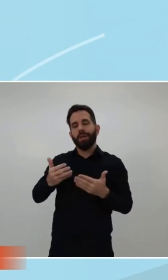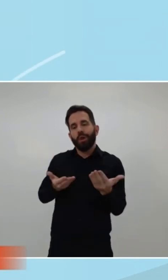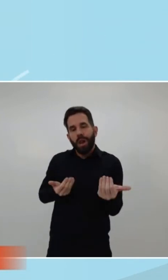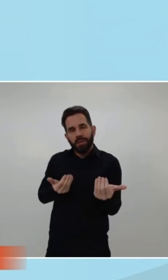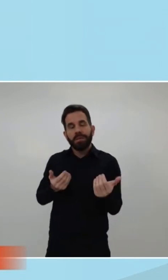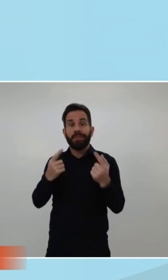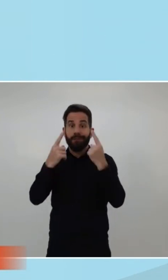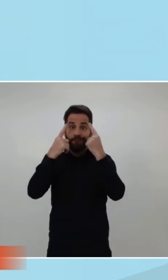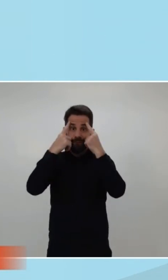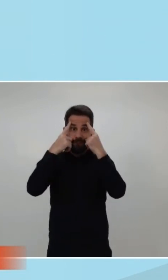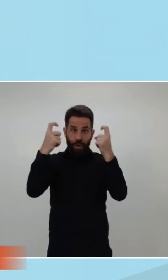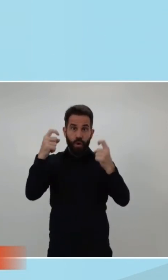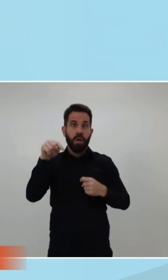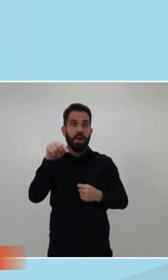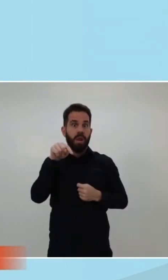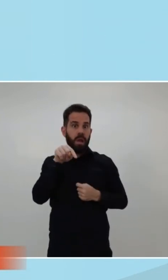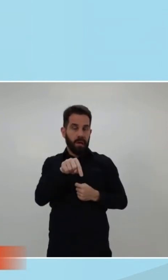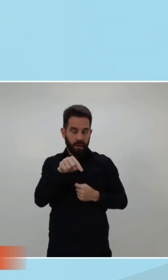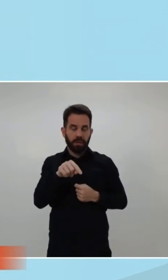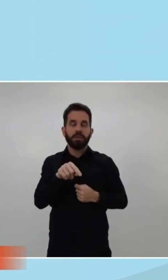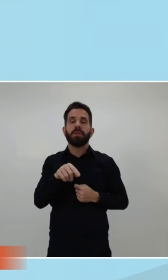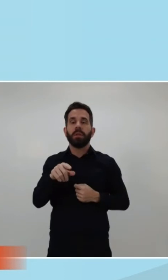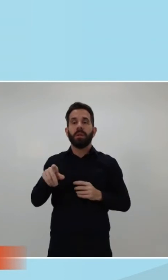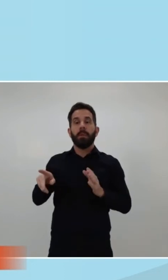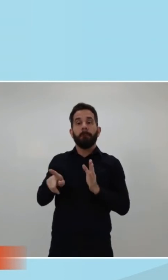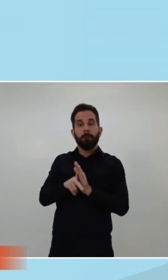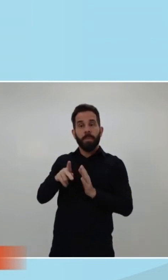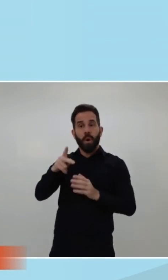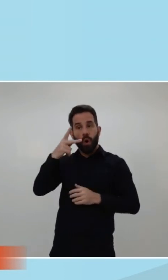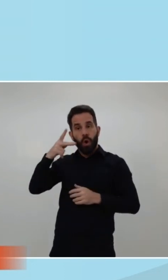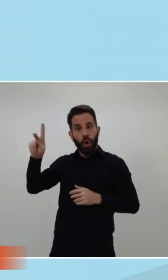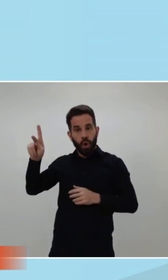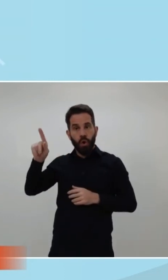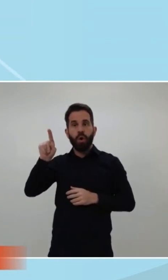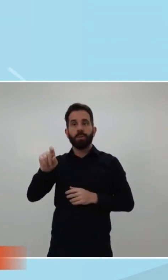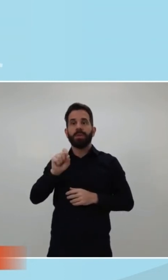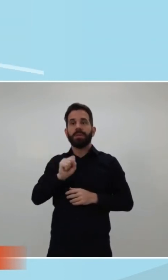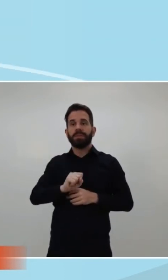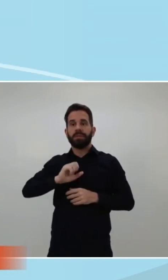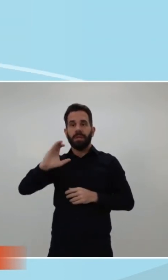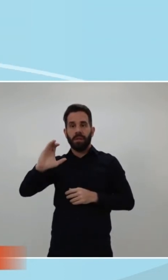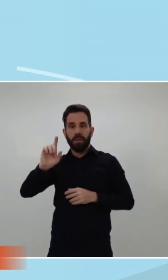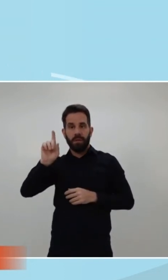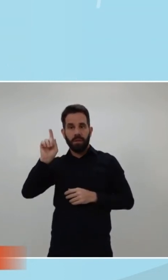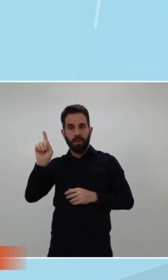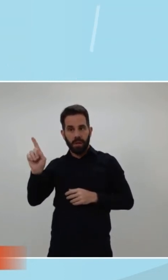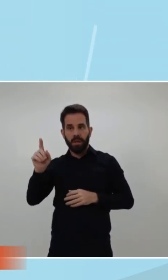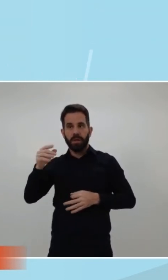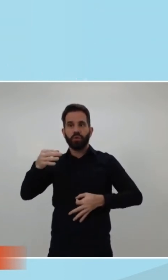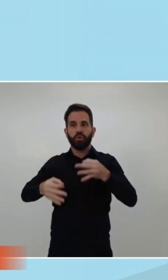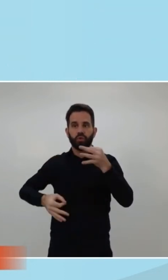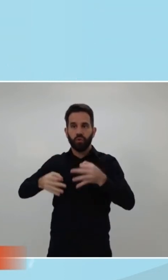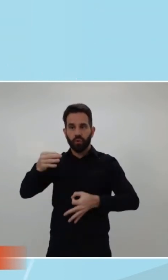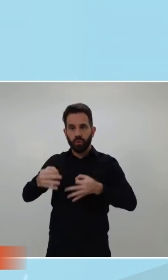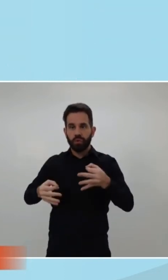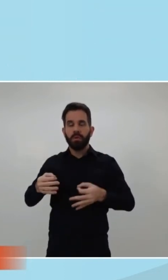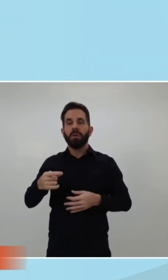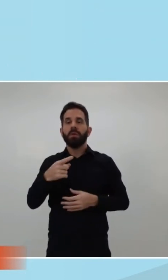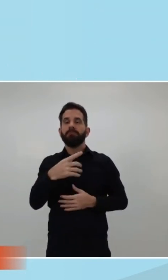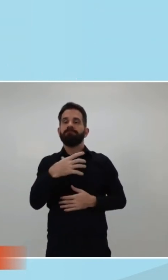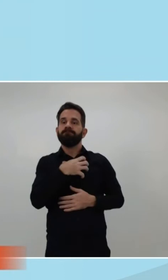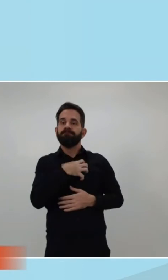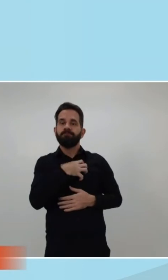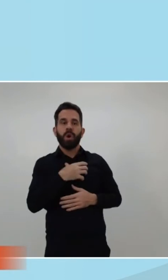do Tribunal de Justiça de Santa Catarina instaurou um pedido de análise da conduta da juíza Joana Ribeiro